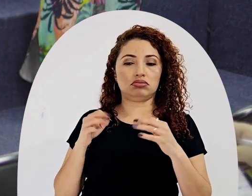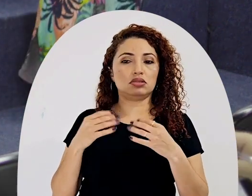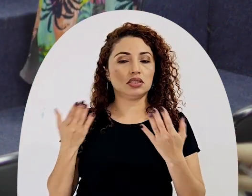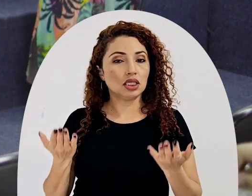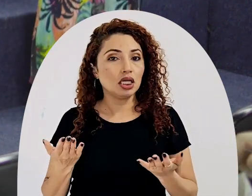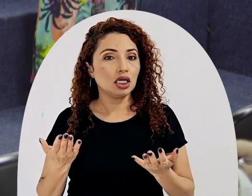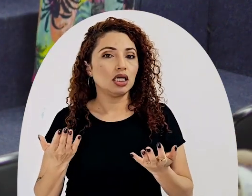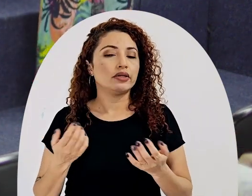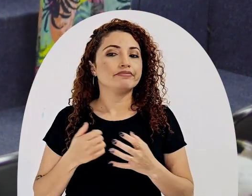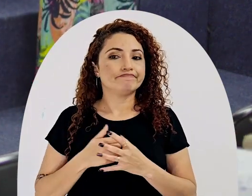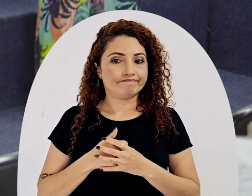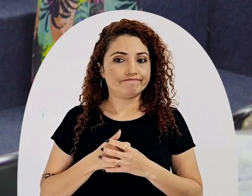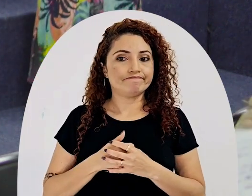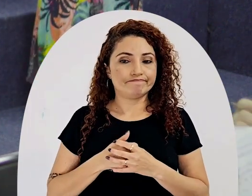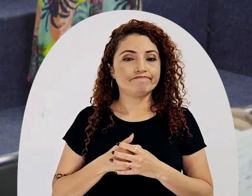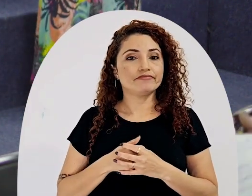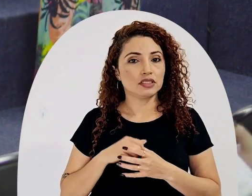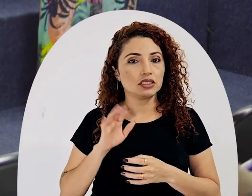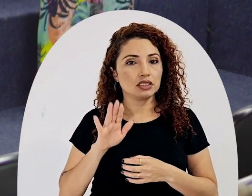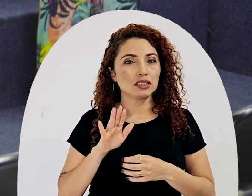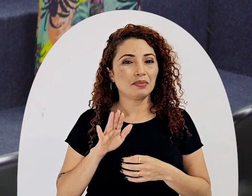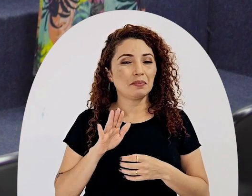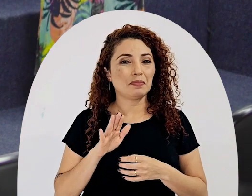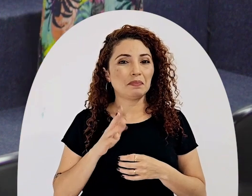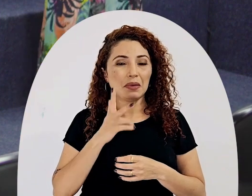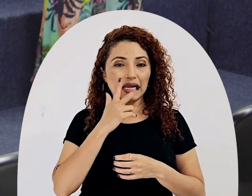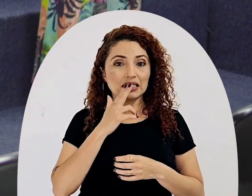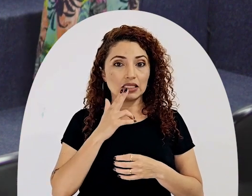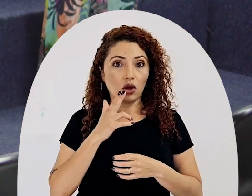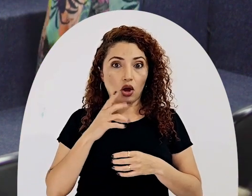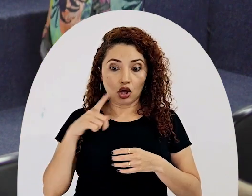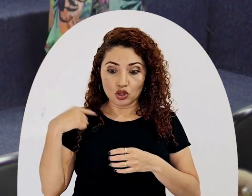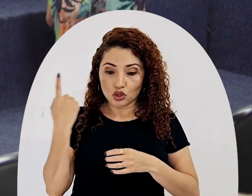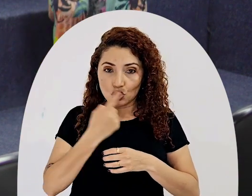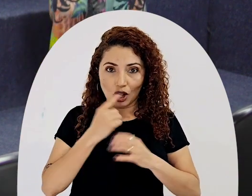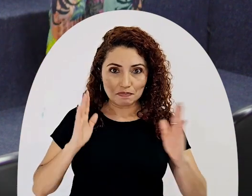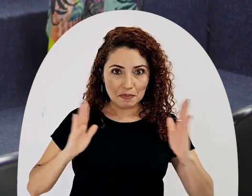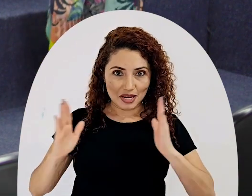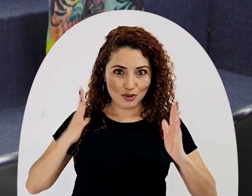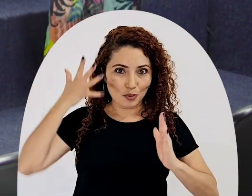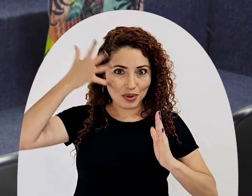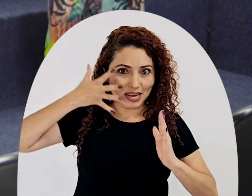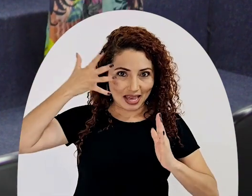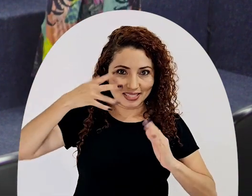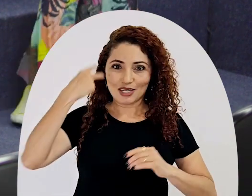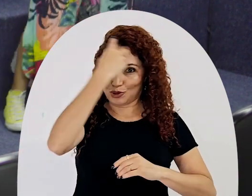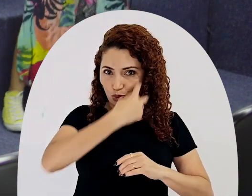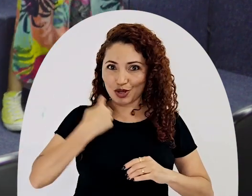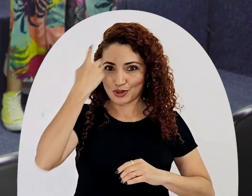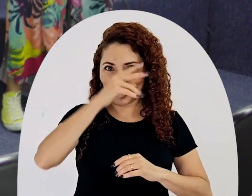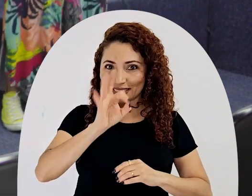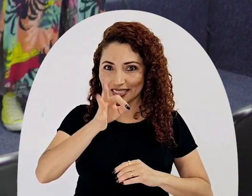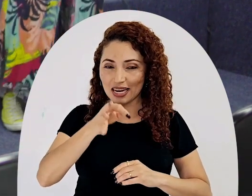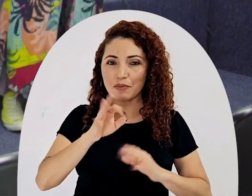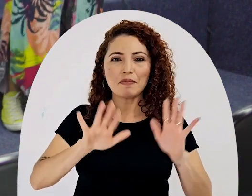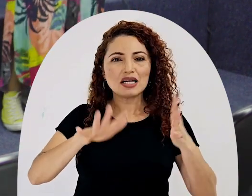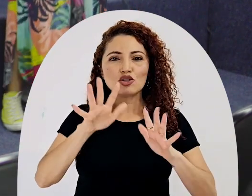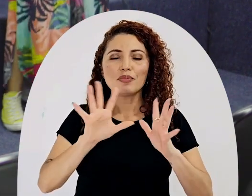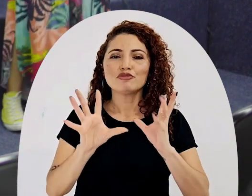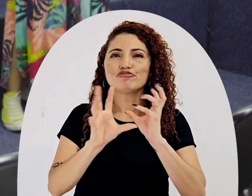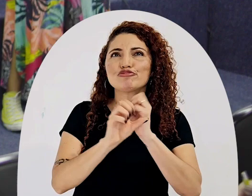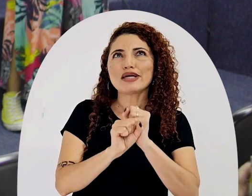aquela brincadeira, né? Vou fazer de novo aqui. É como se o tempo que a gente vai passar juntos aqui nessa palestra, 2 horas, cerca